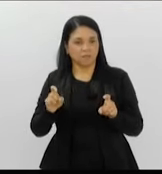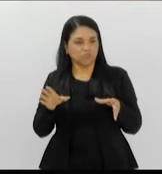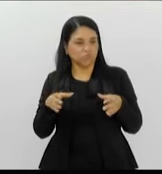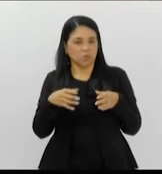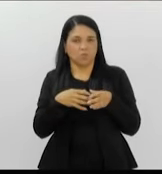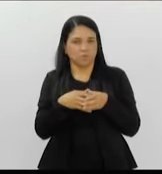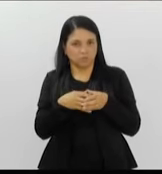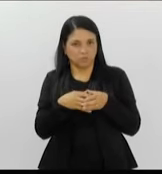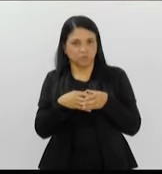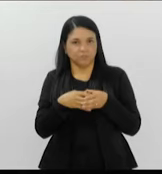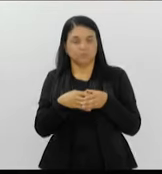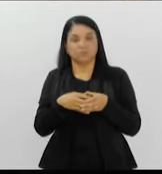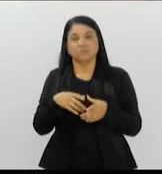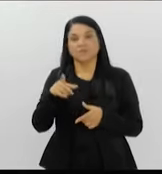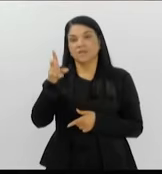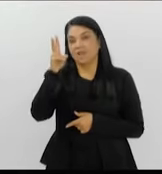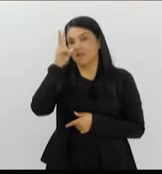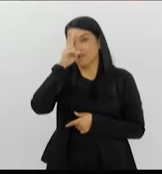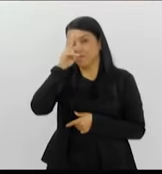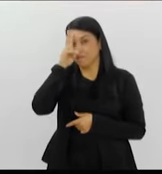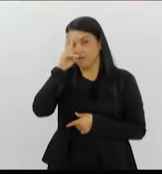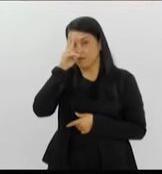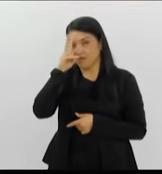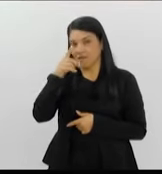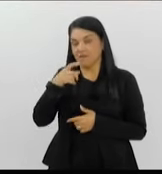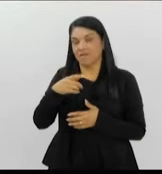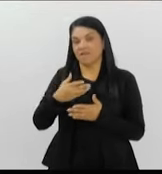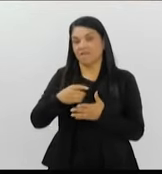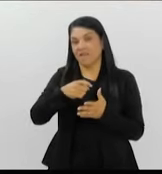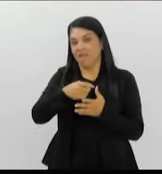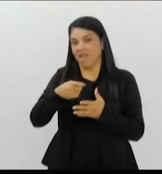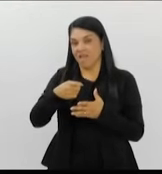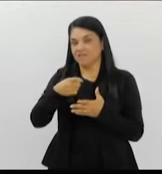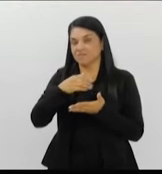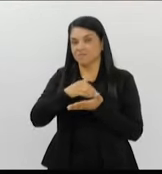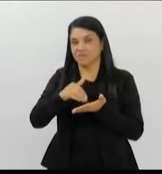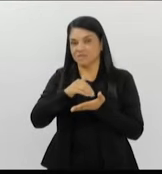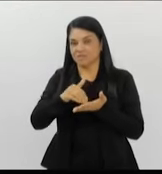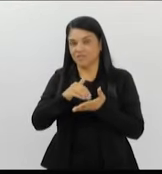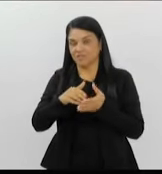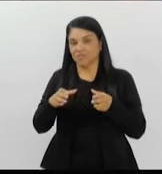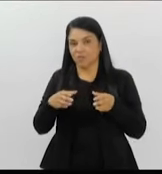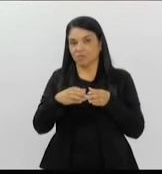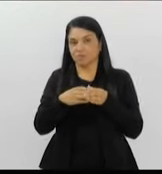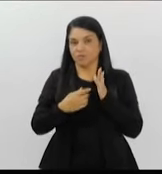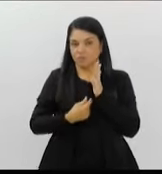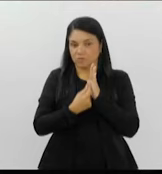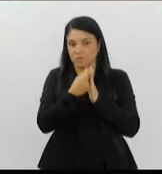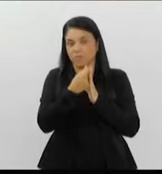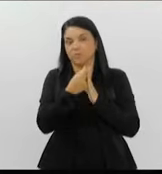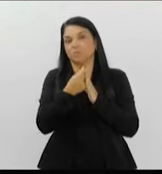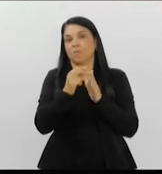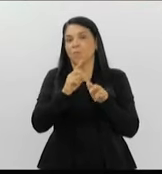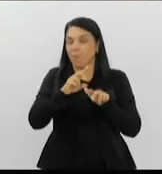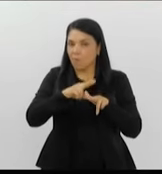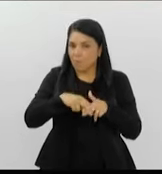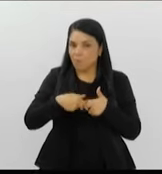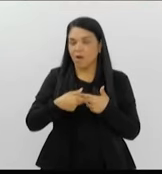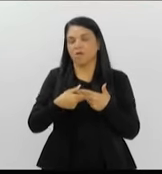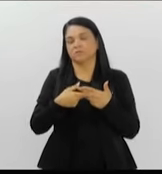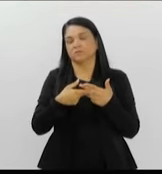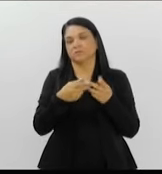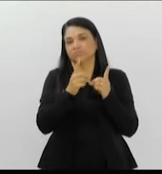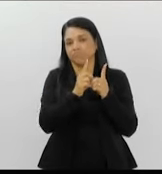importante lembrar que ele era presidente da Comissão de Orçamento e deixou de ser, justamente pela ruptura que teve com a família Bolsonaro,